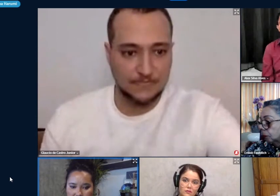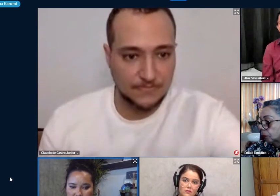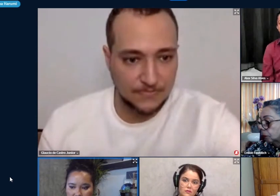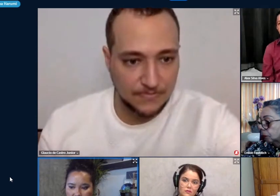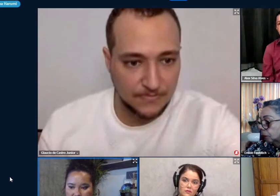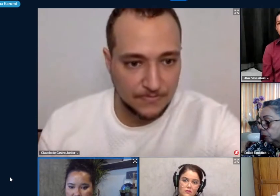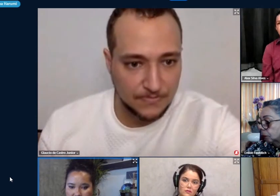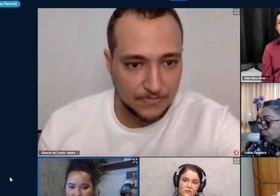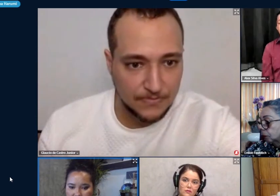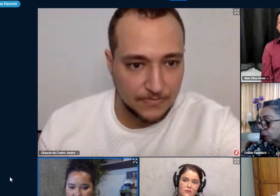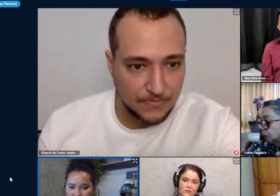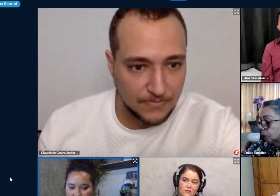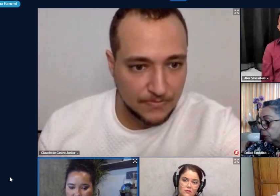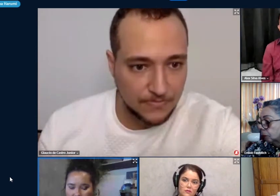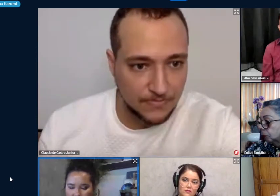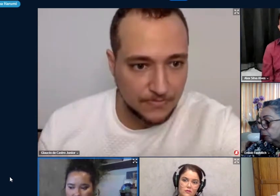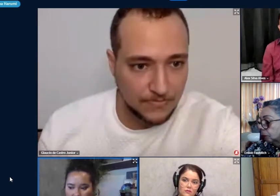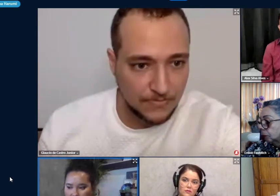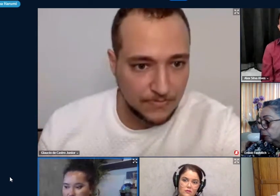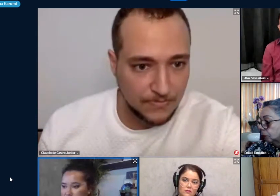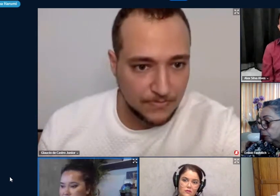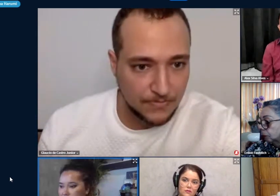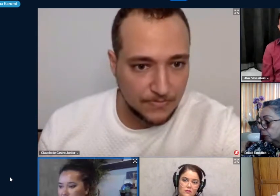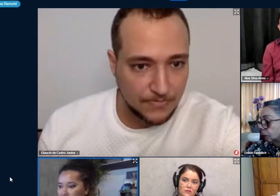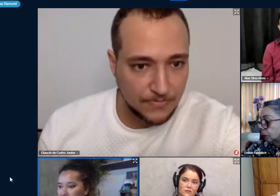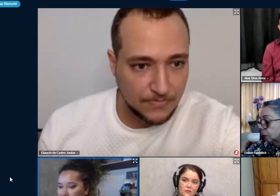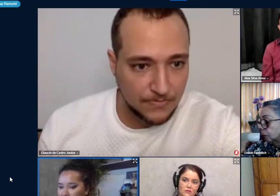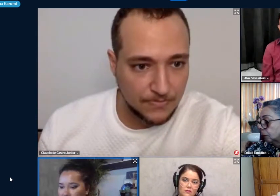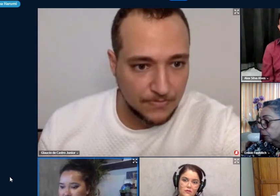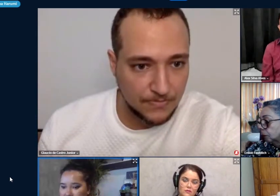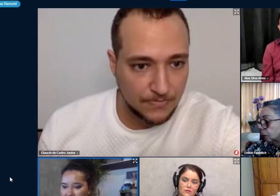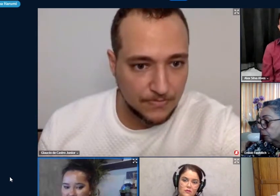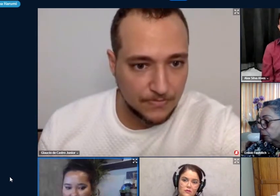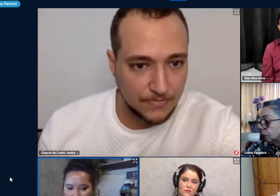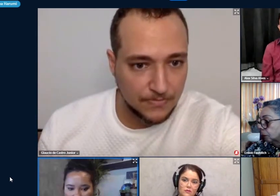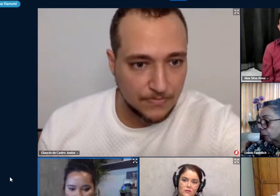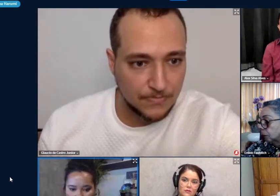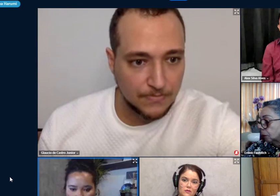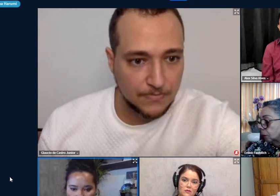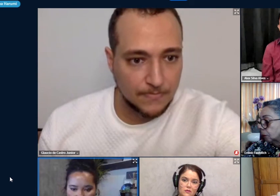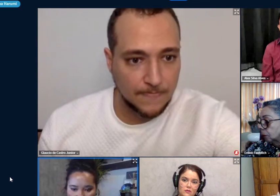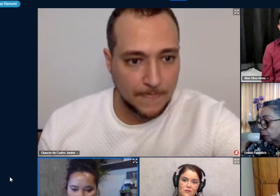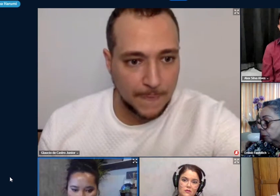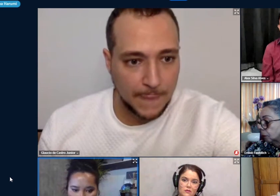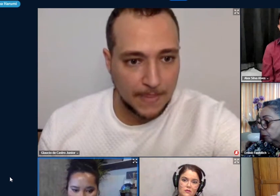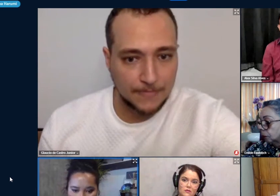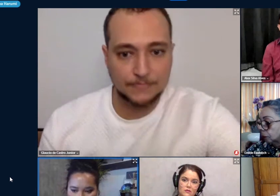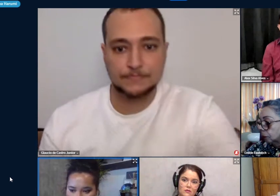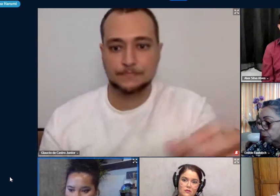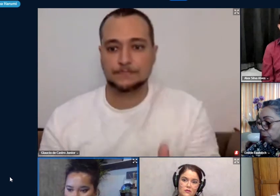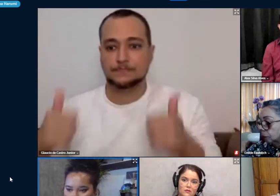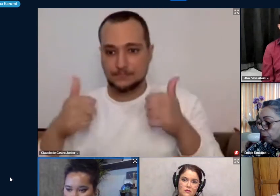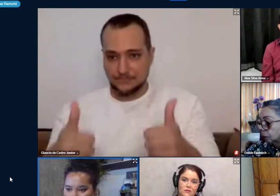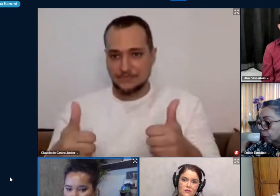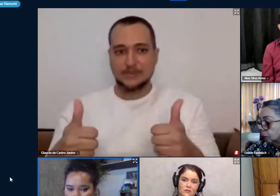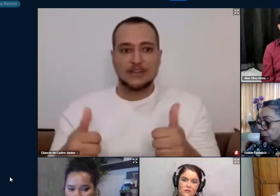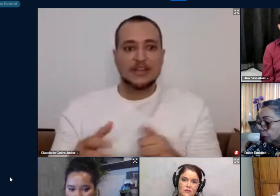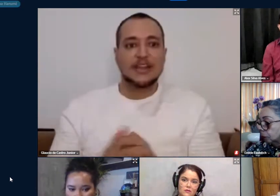são duas questões que precisam ser explicadas mais profundamente.